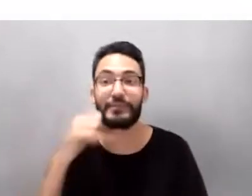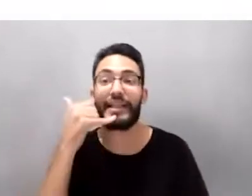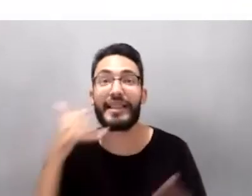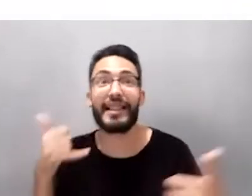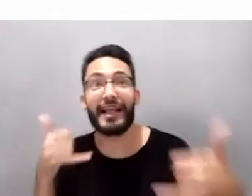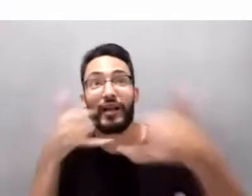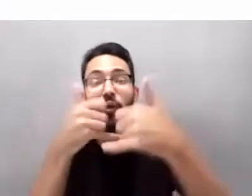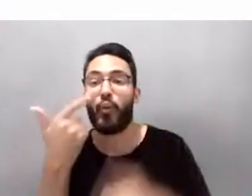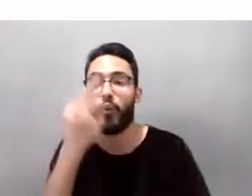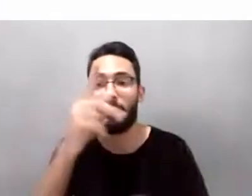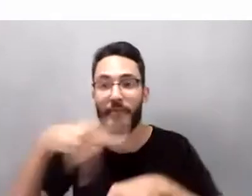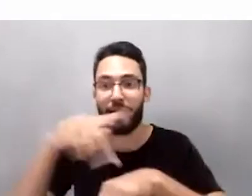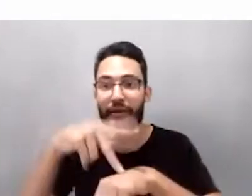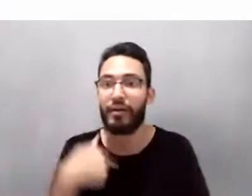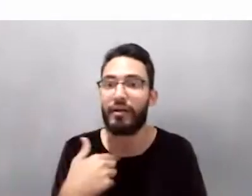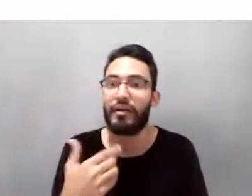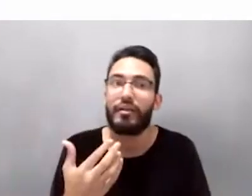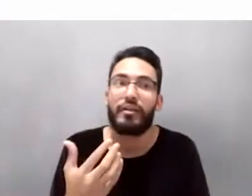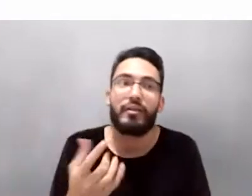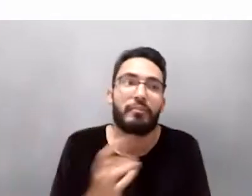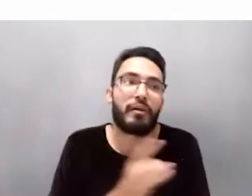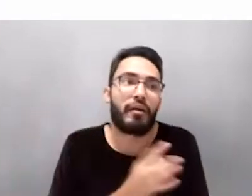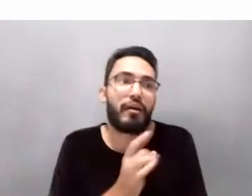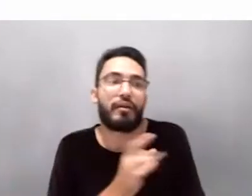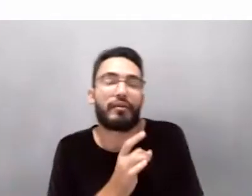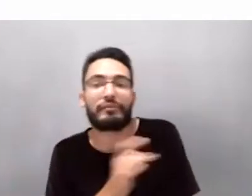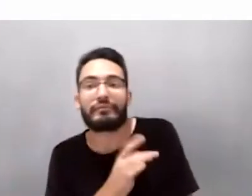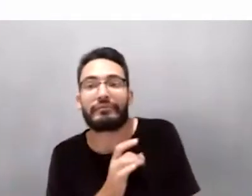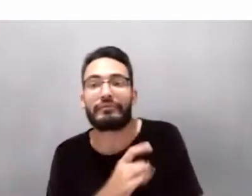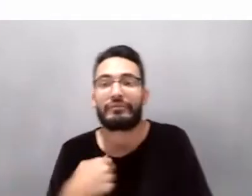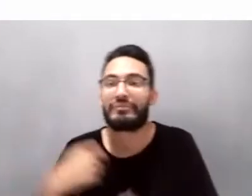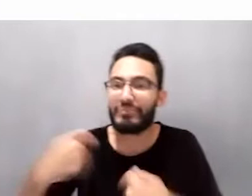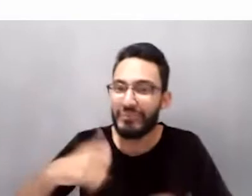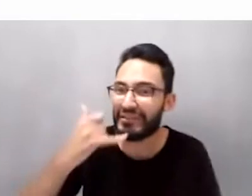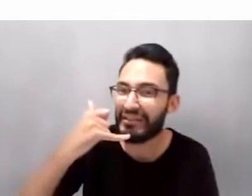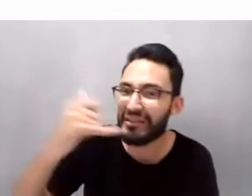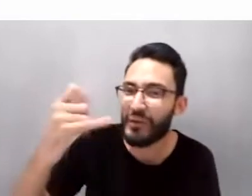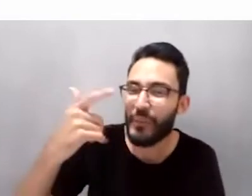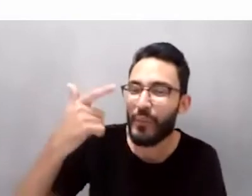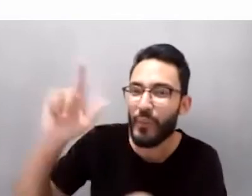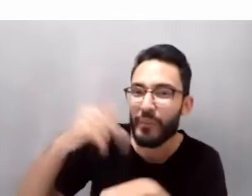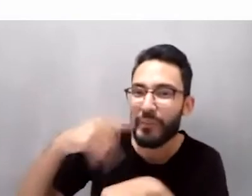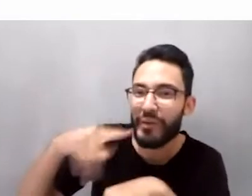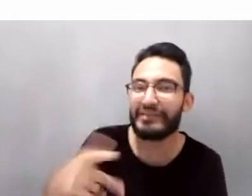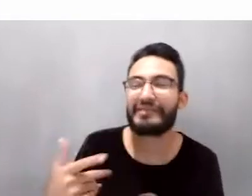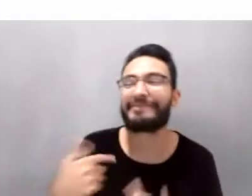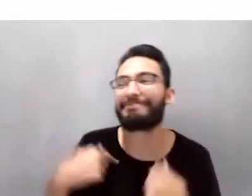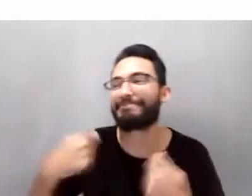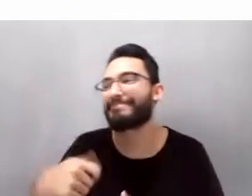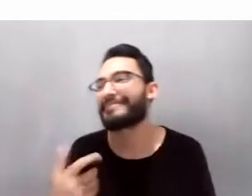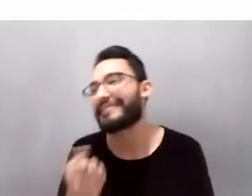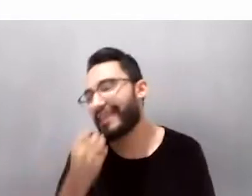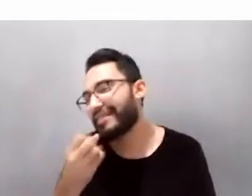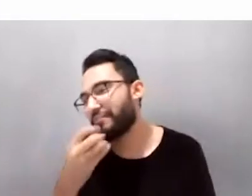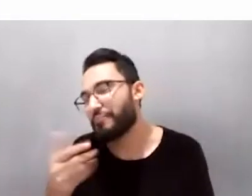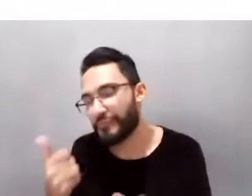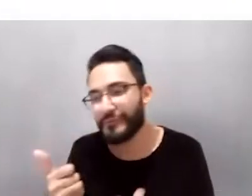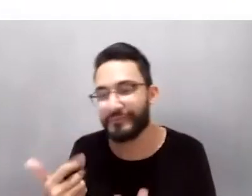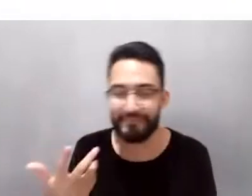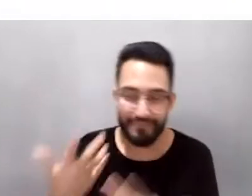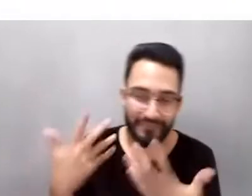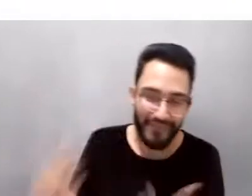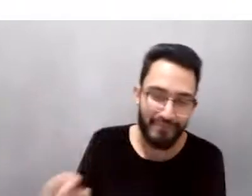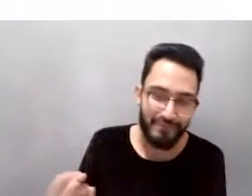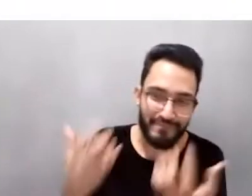país, nossa, eu estava morrendo de medo. Eu falava, tenho mesmo, né? Preciso mesmo fazer, e eu precisava. Eu falei, tá bom, vamos lá, né?